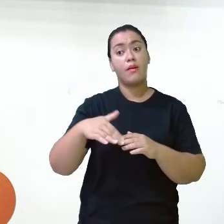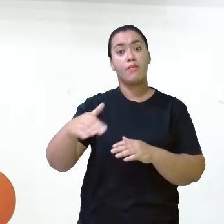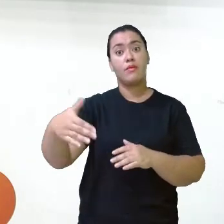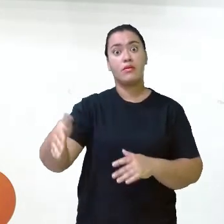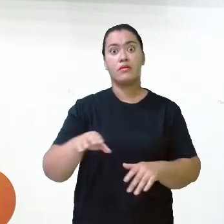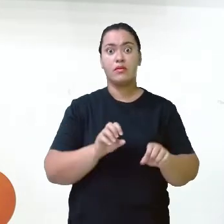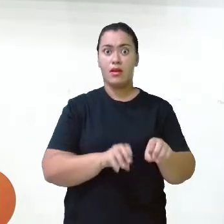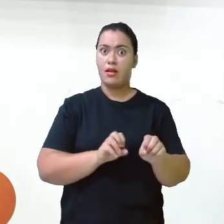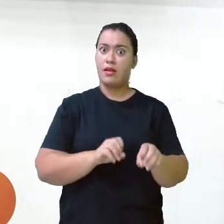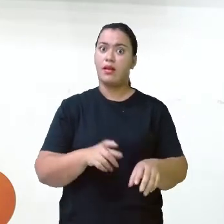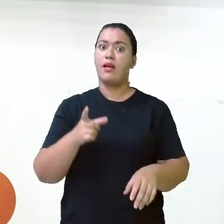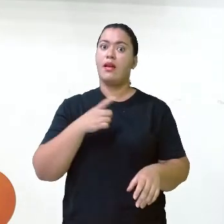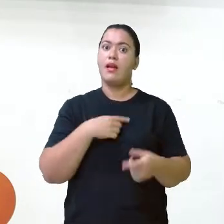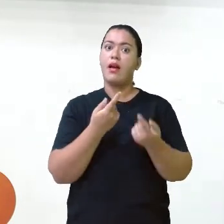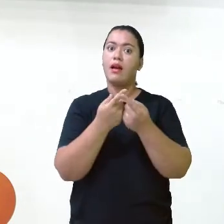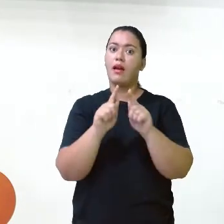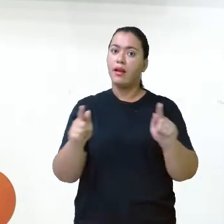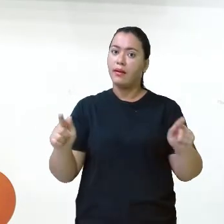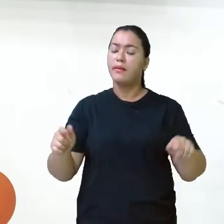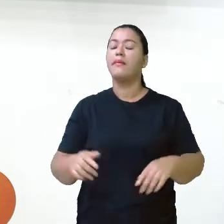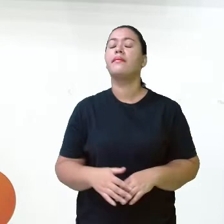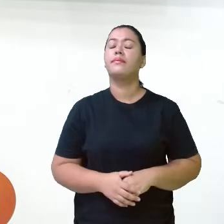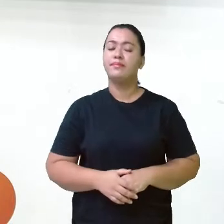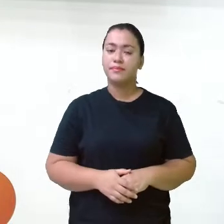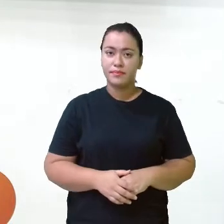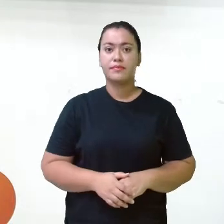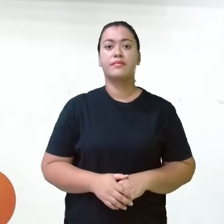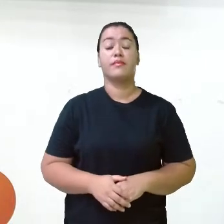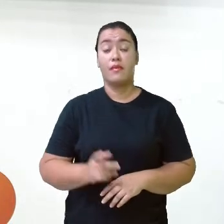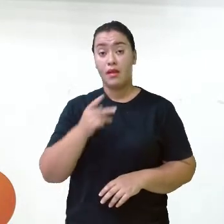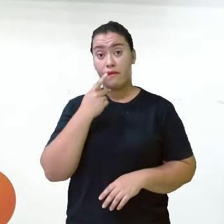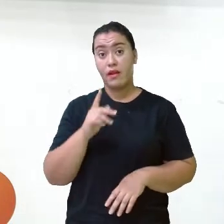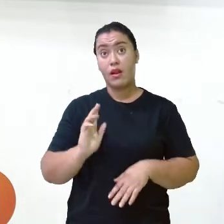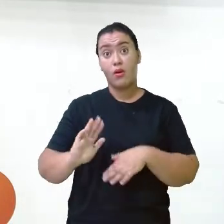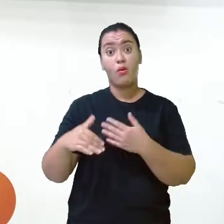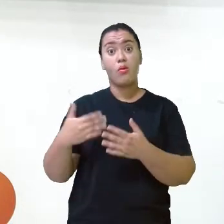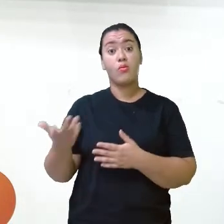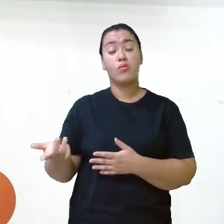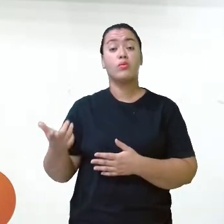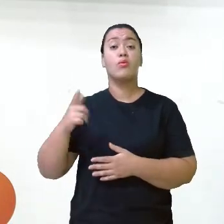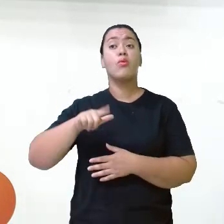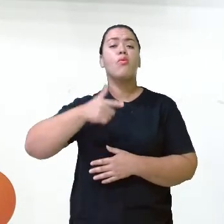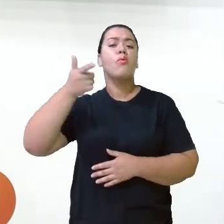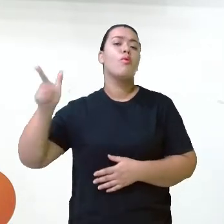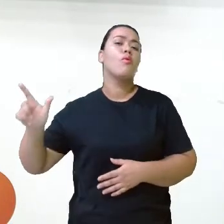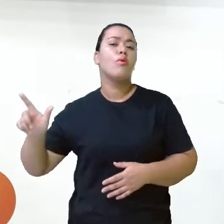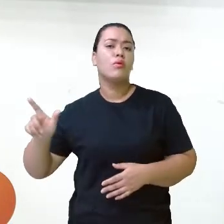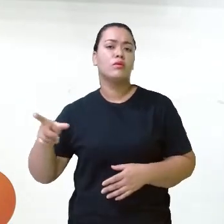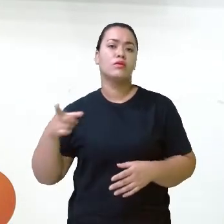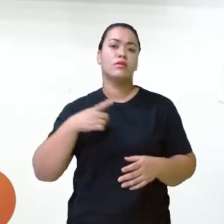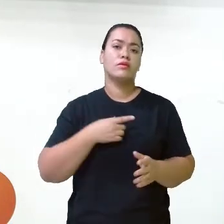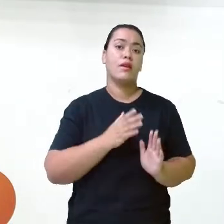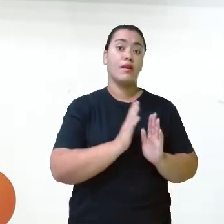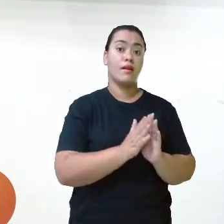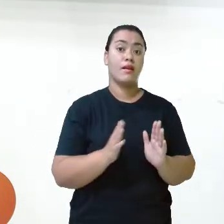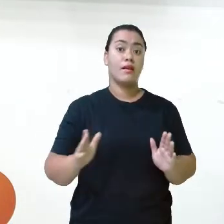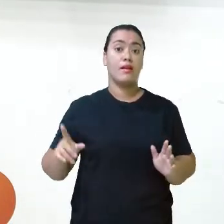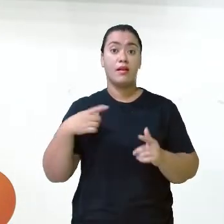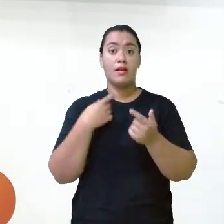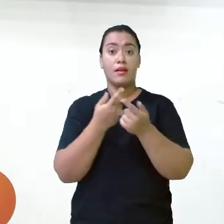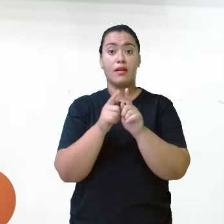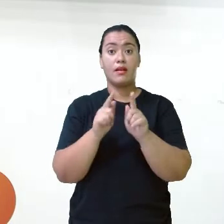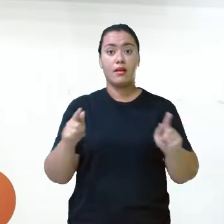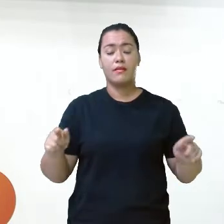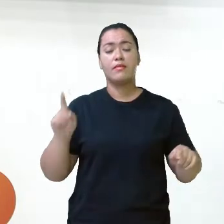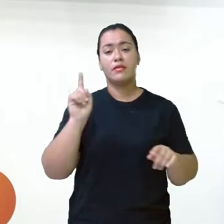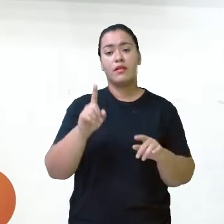próximas aulas de gramática, gente. A gente vai falar de outras classes gramaticais, mas essas classes gramaticais